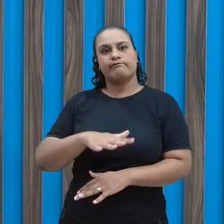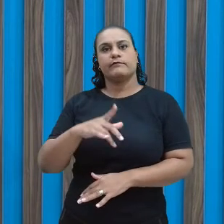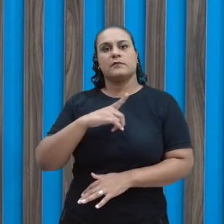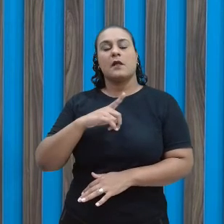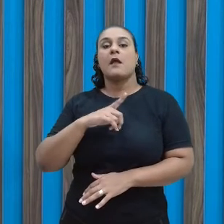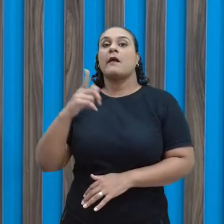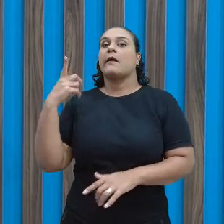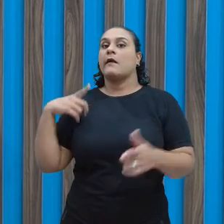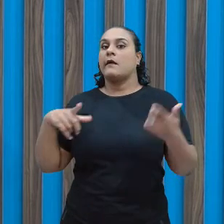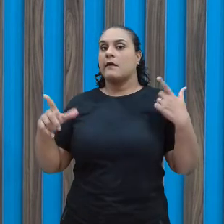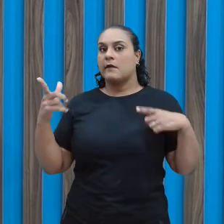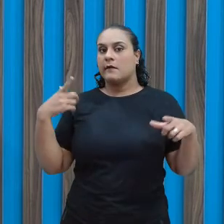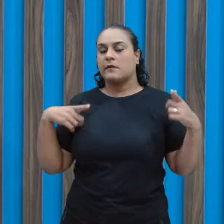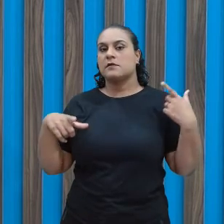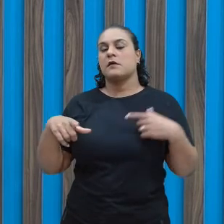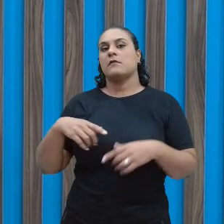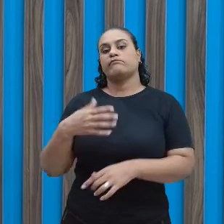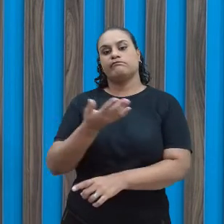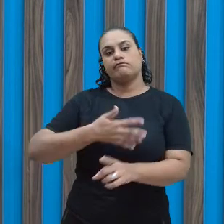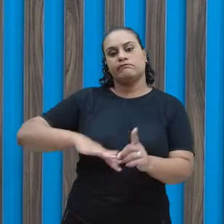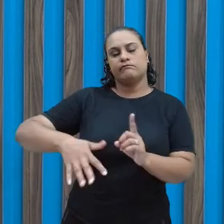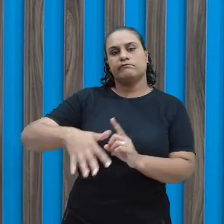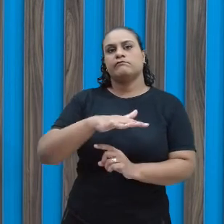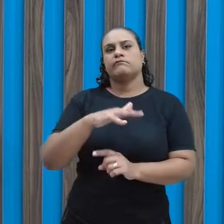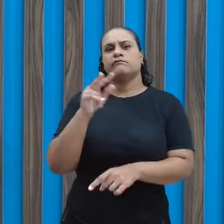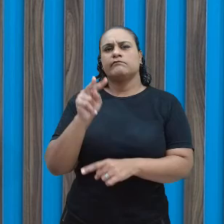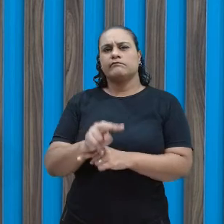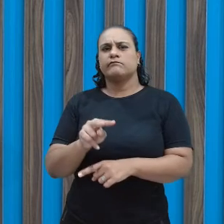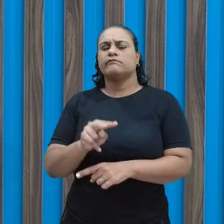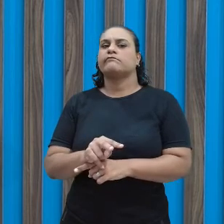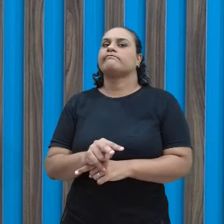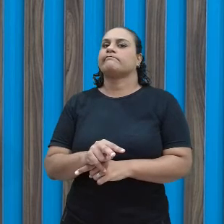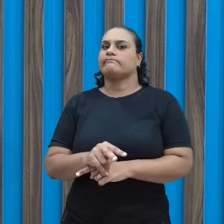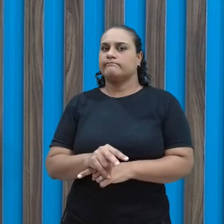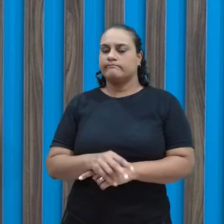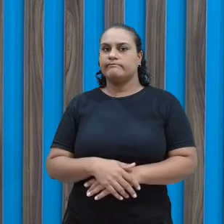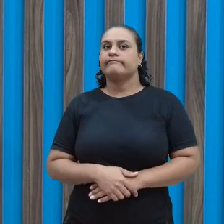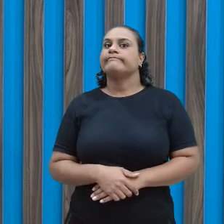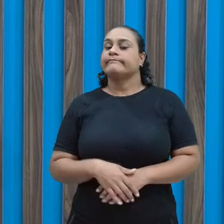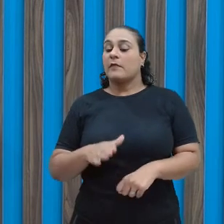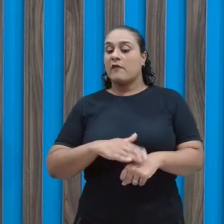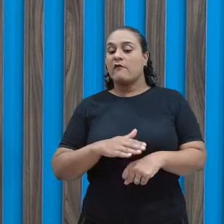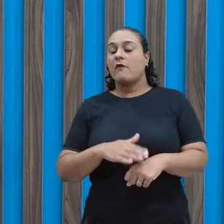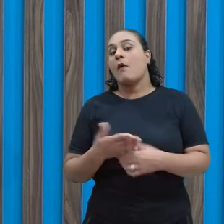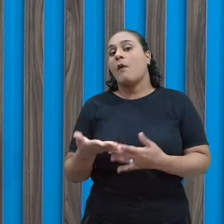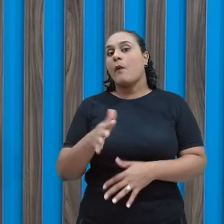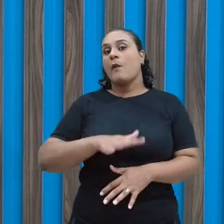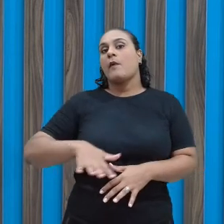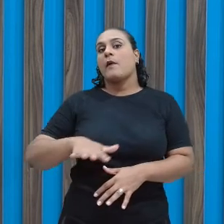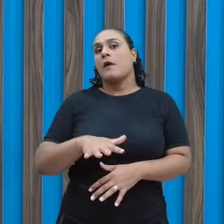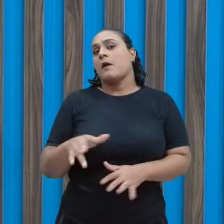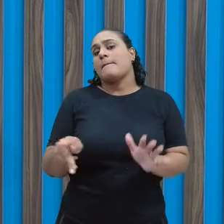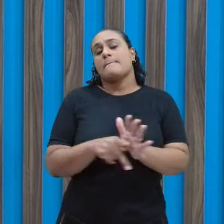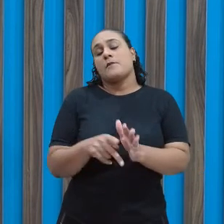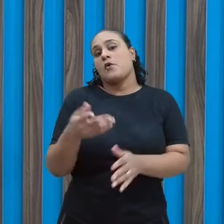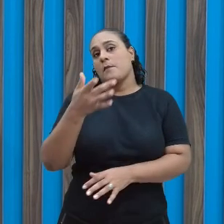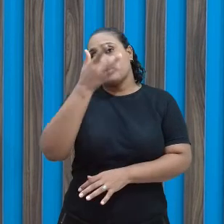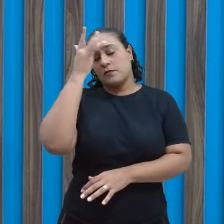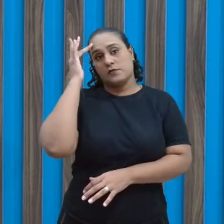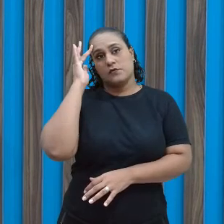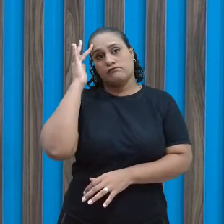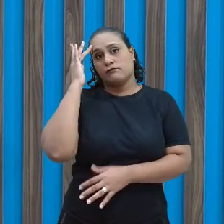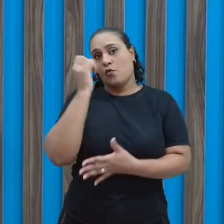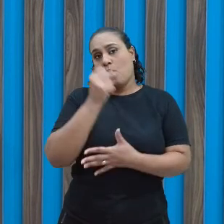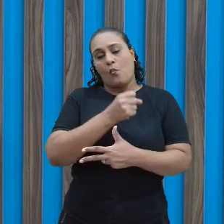de lazer, de meio ambiente, de cuidados, em geral, quem faz esses espaços são as pessoas, não é o poder